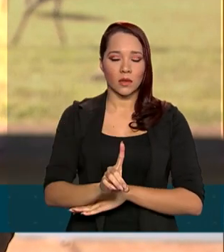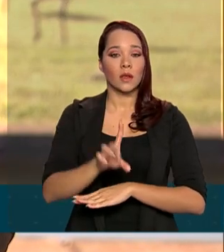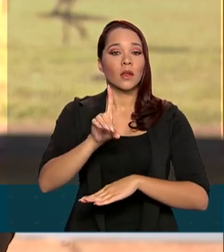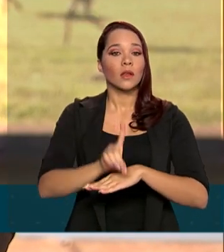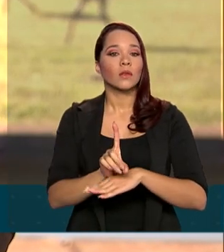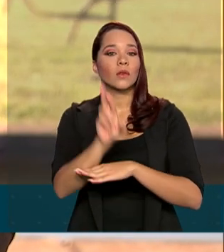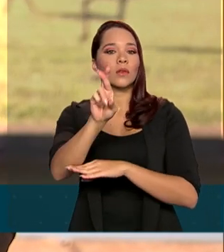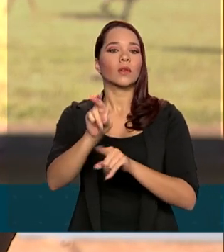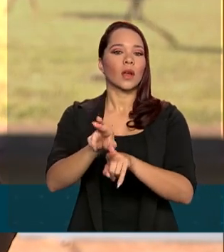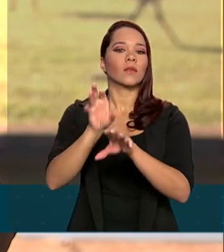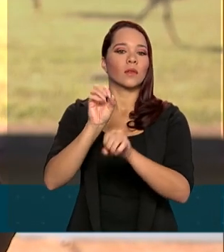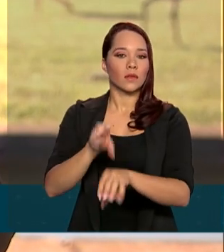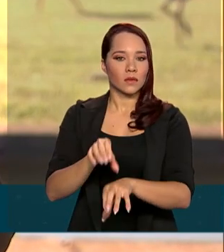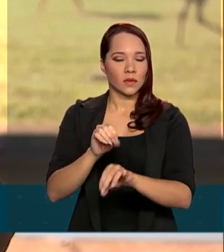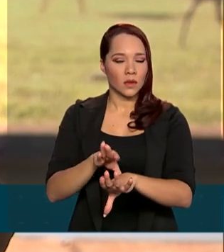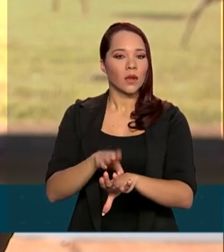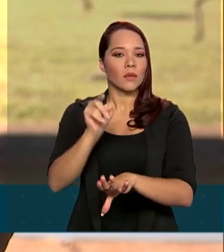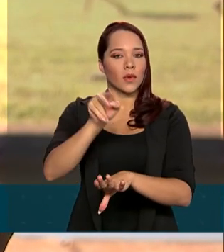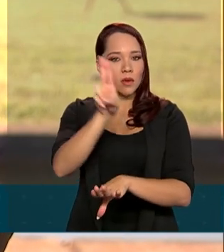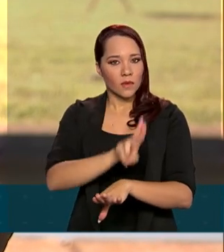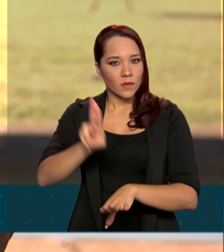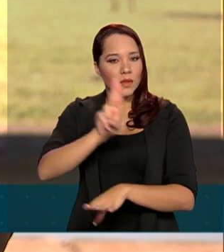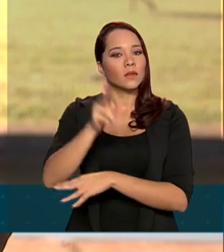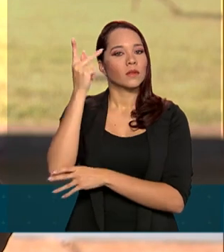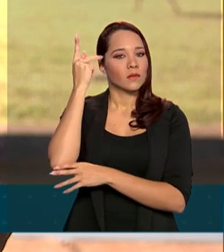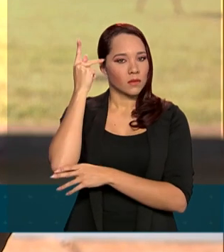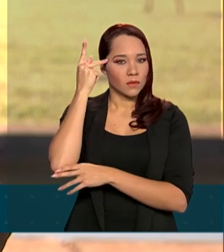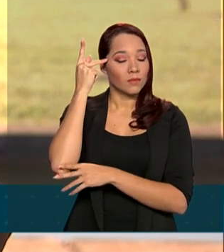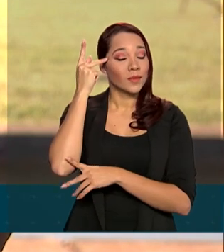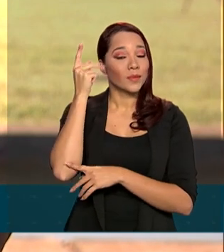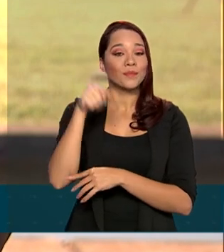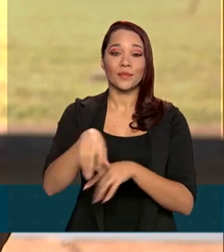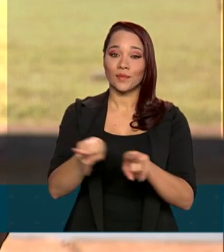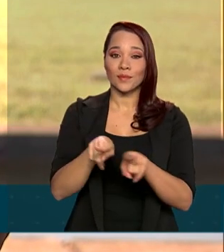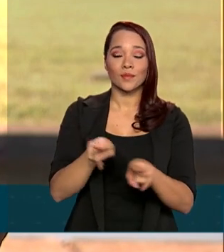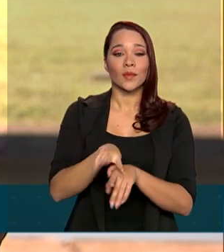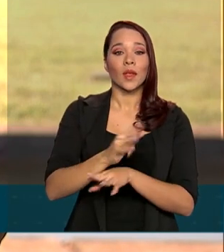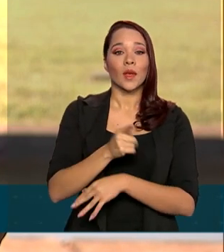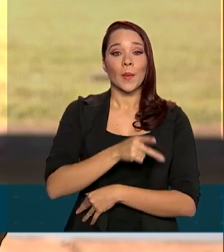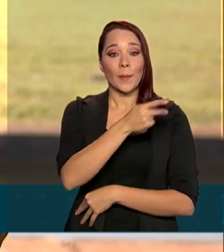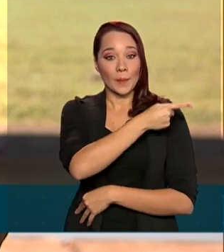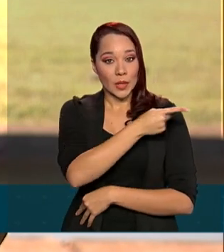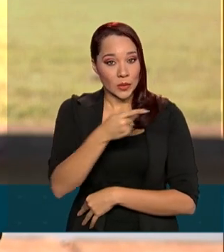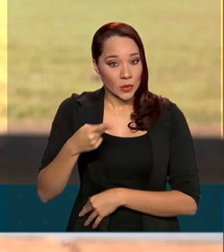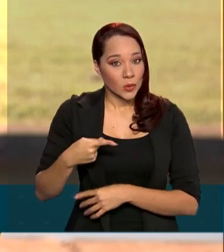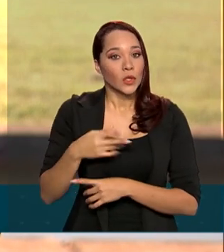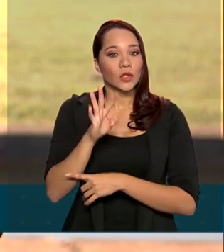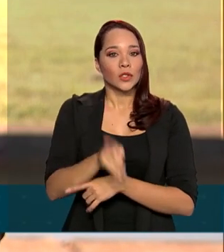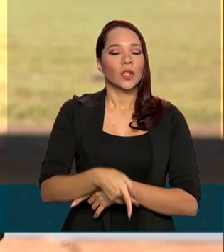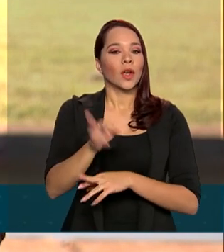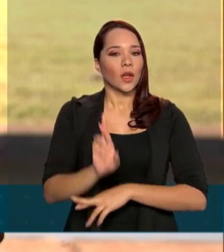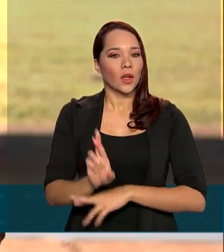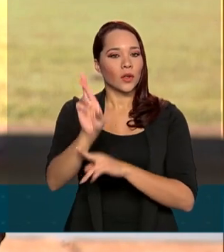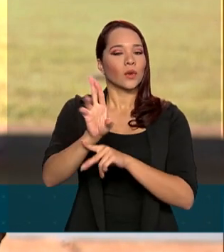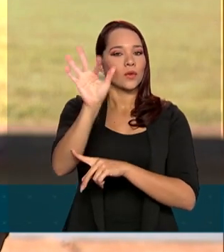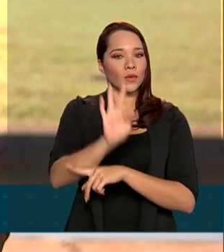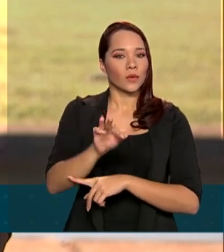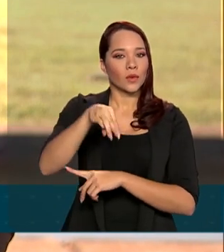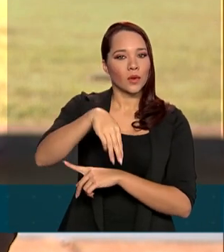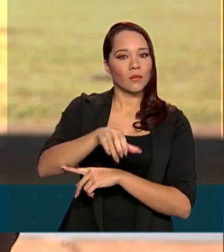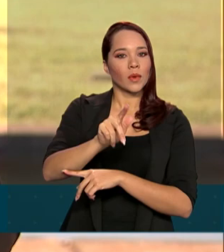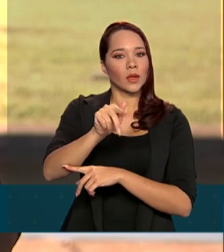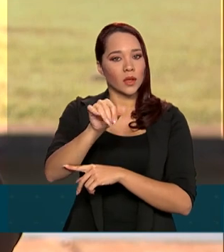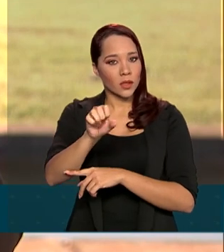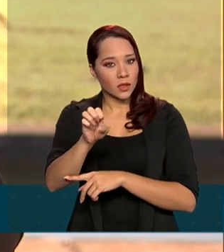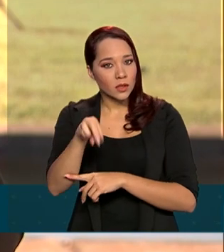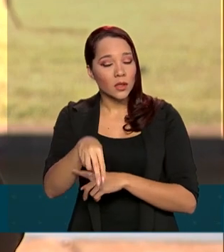doutorado em Educação pela Universidade de São Paulo. Ele também é pastor e já foi vice-reitor da Universidade Mackenzie. O